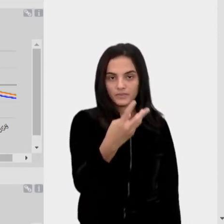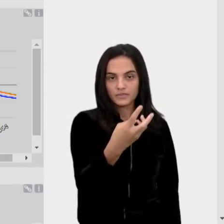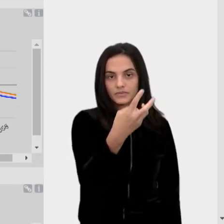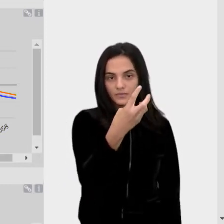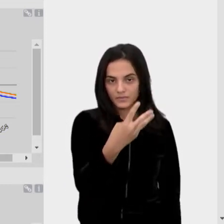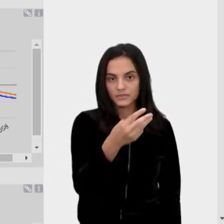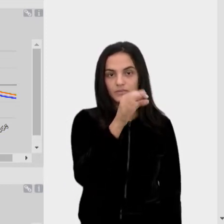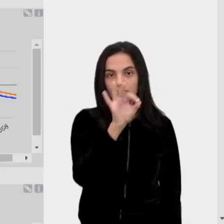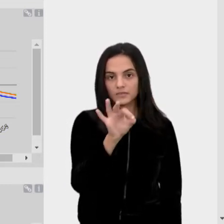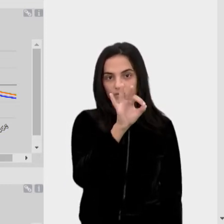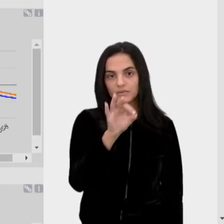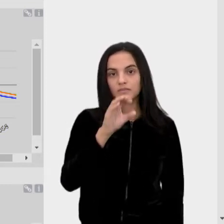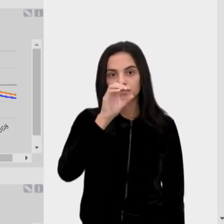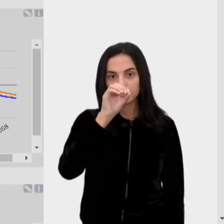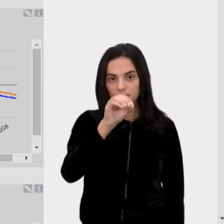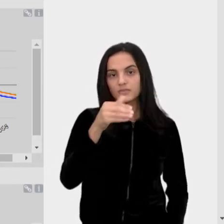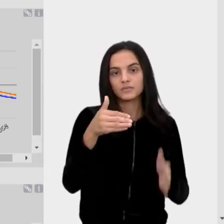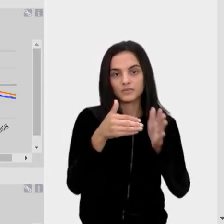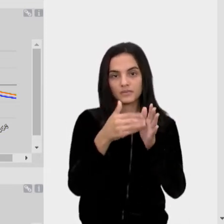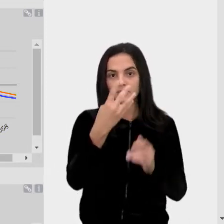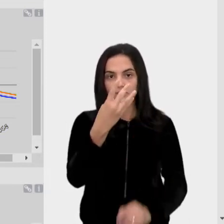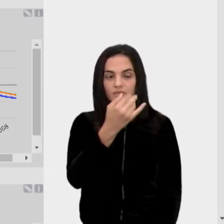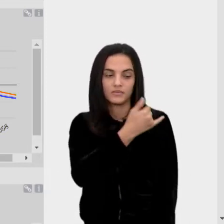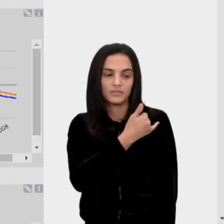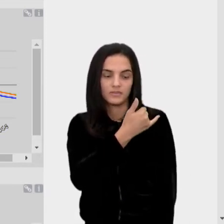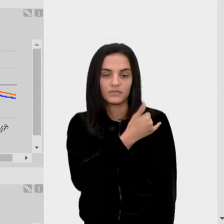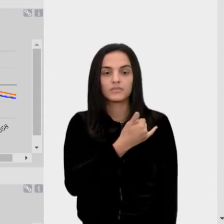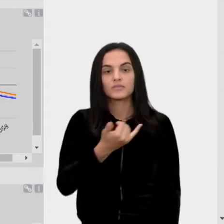3,63% de 0 a 4 anos e